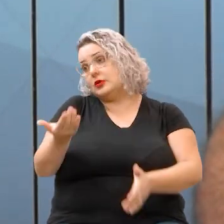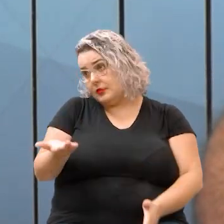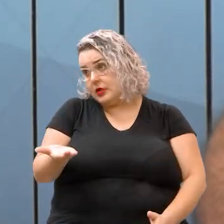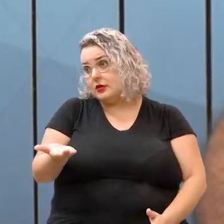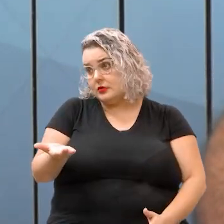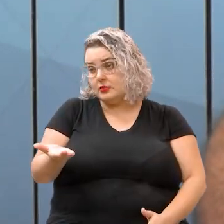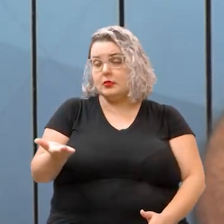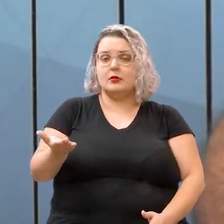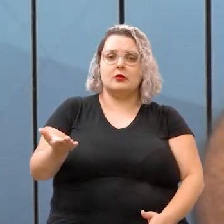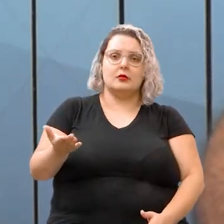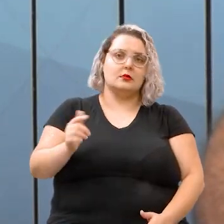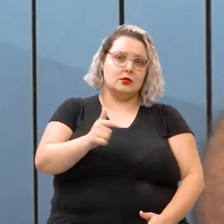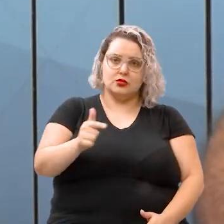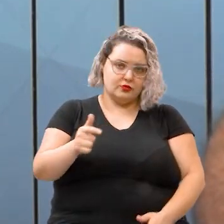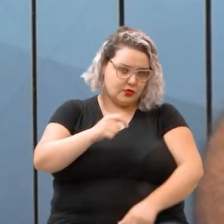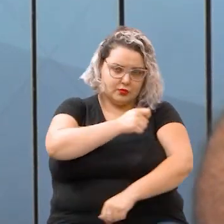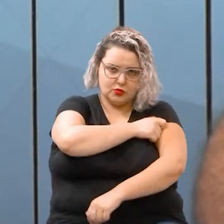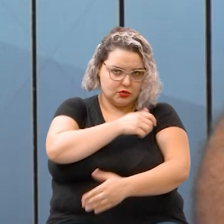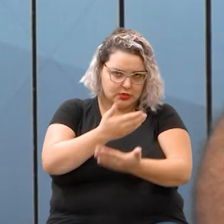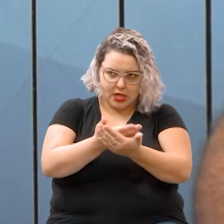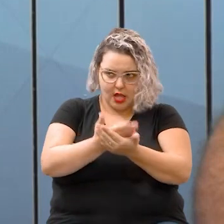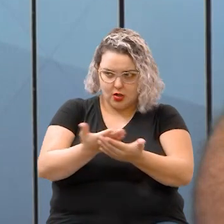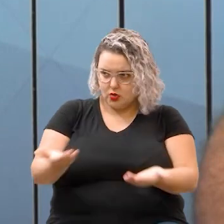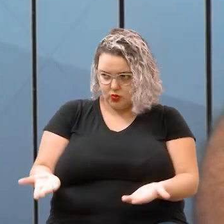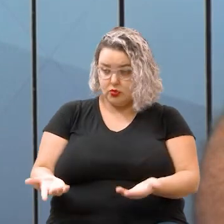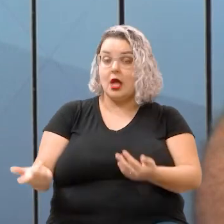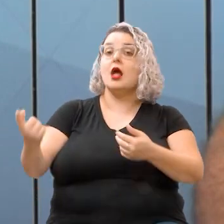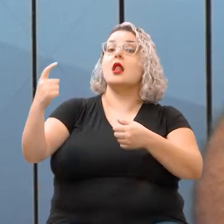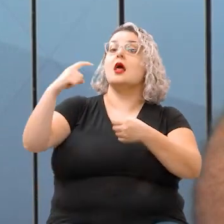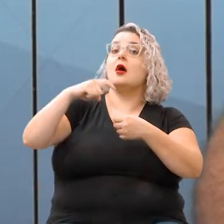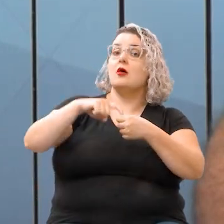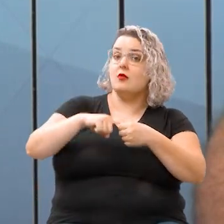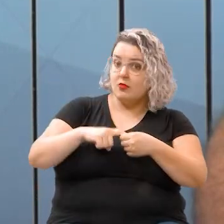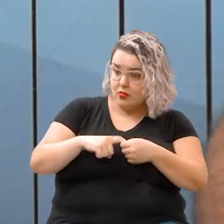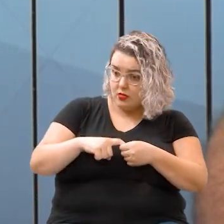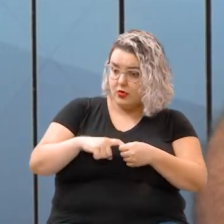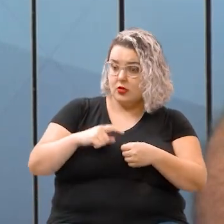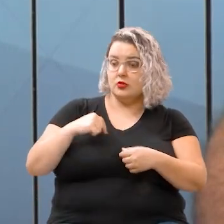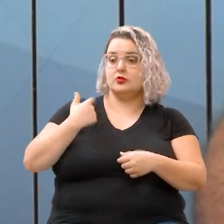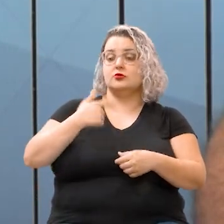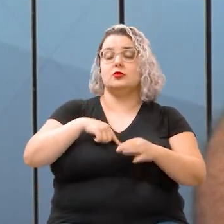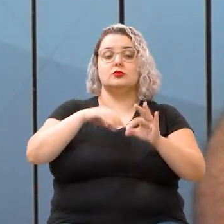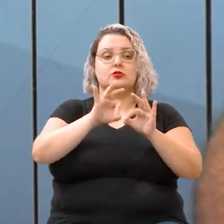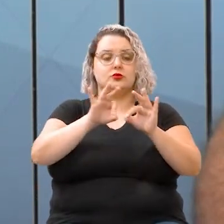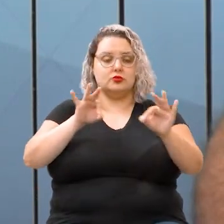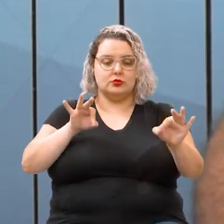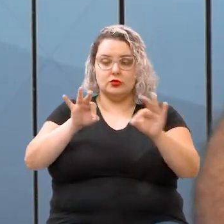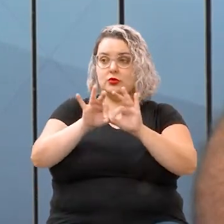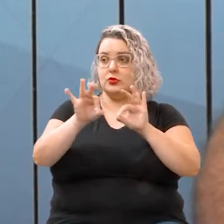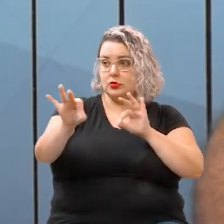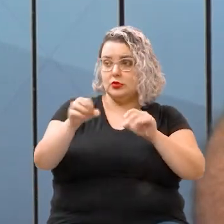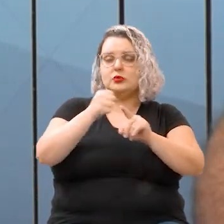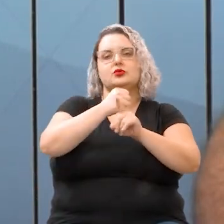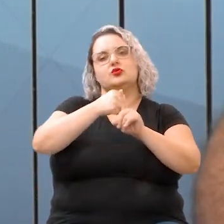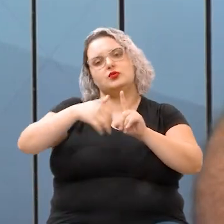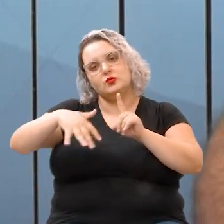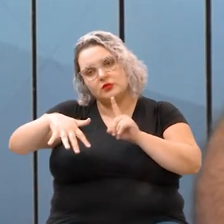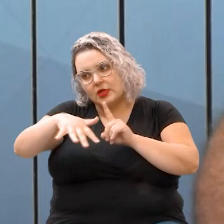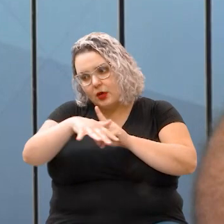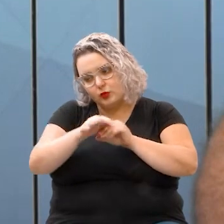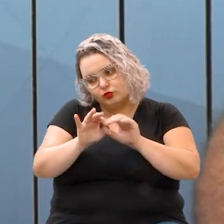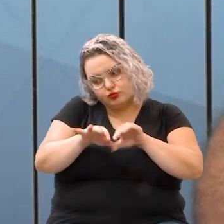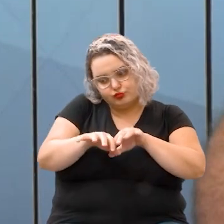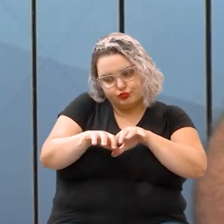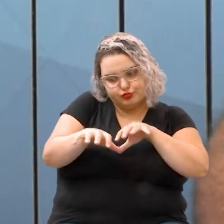gente ficou um tempo sem aula. E depois, mesmo no retorno, ainda que a gente estava com distanciamento social, a